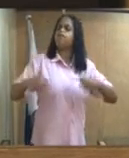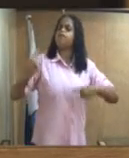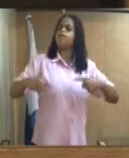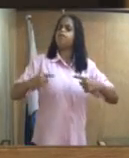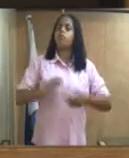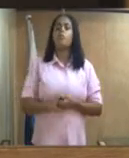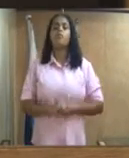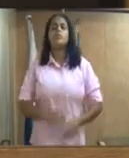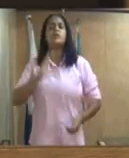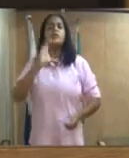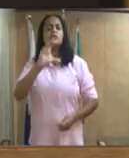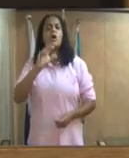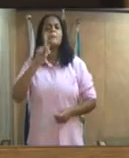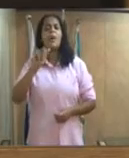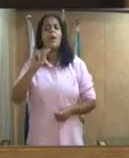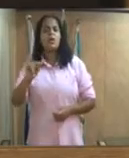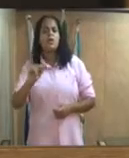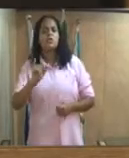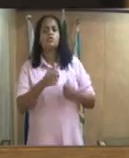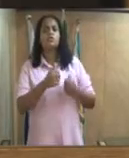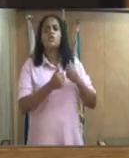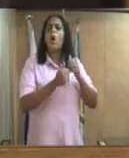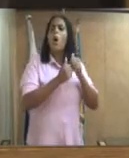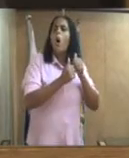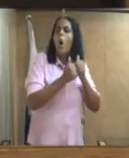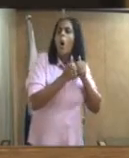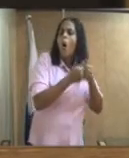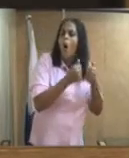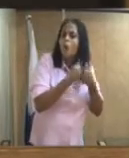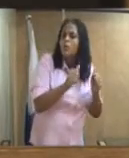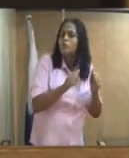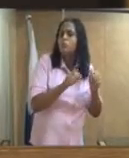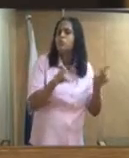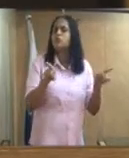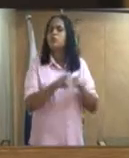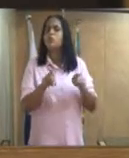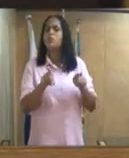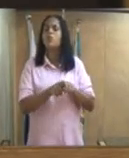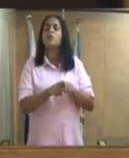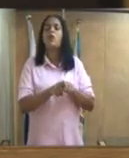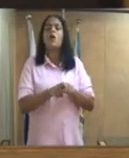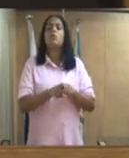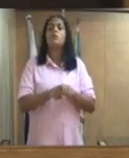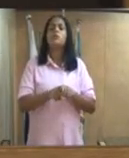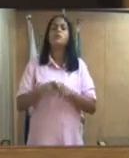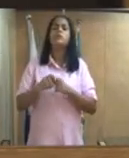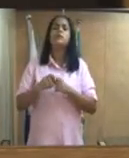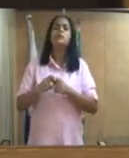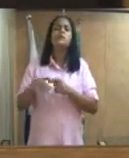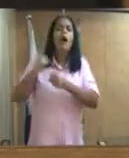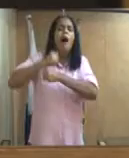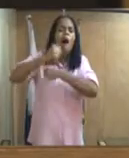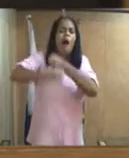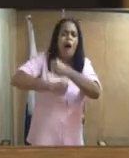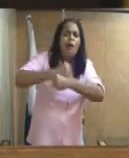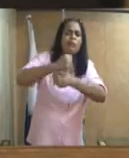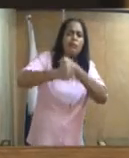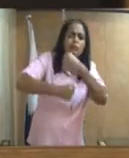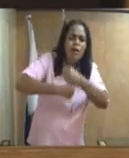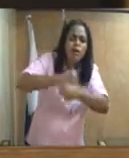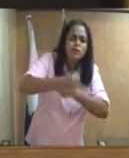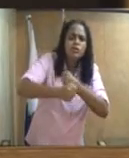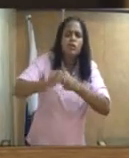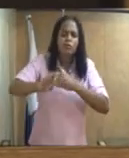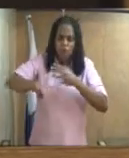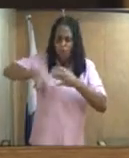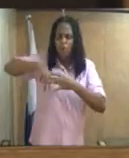uma CPI de transporte, por anos vereadores vinham a essa tribuna